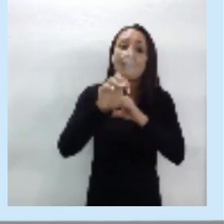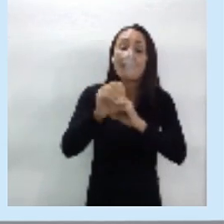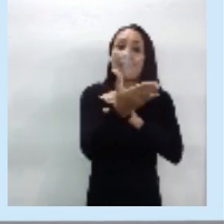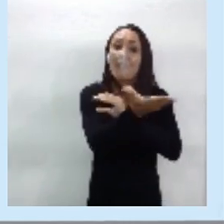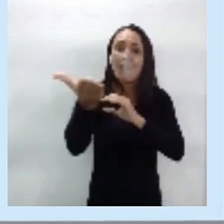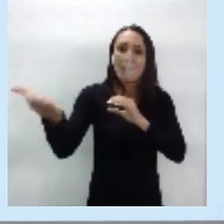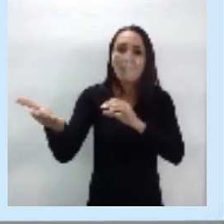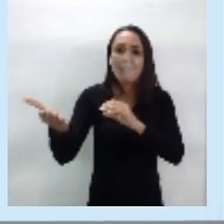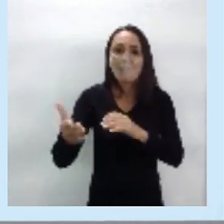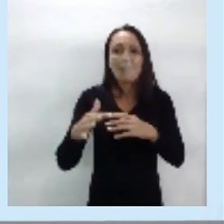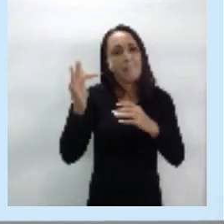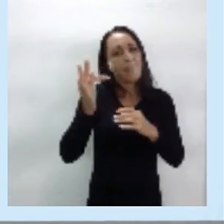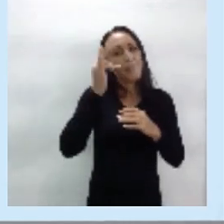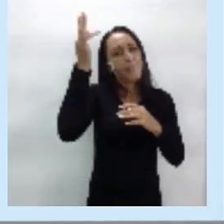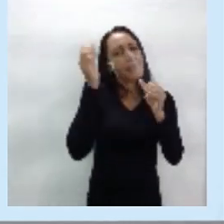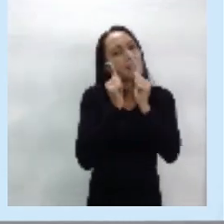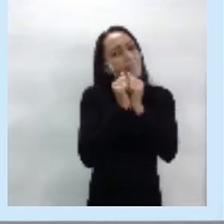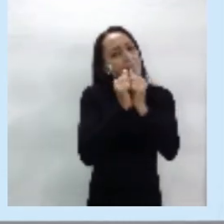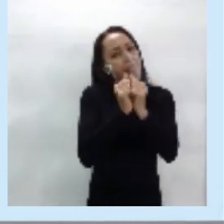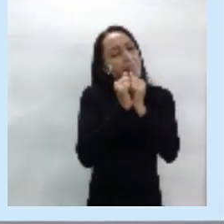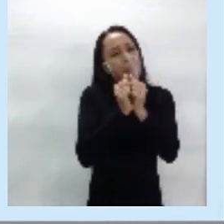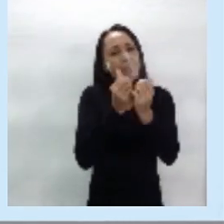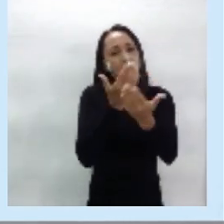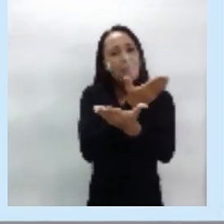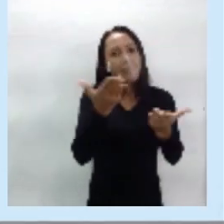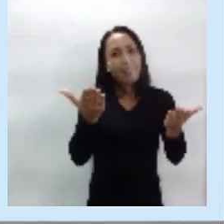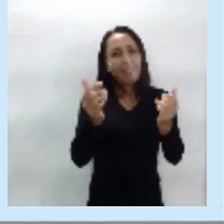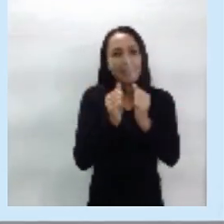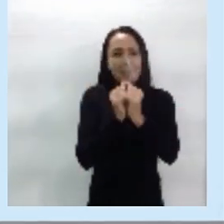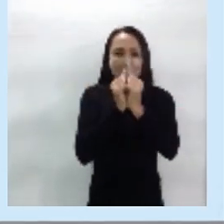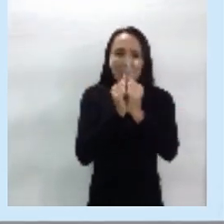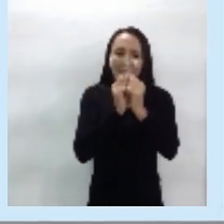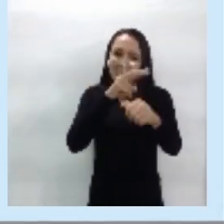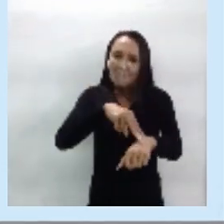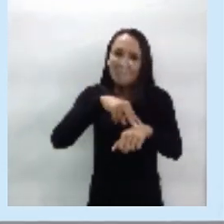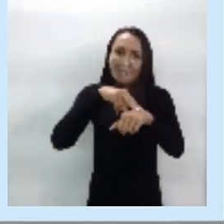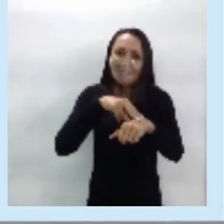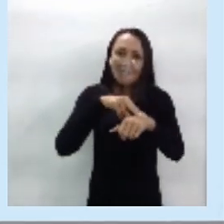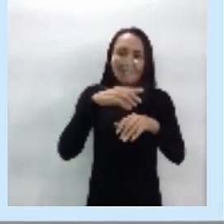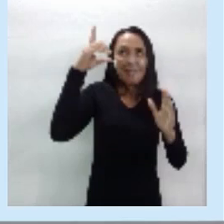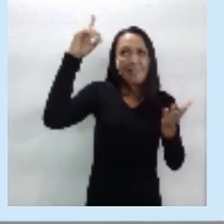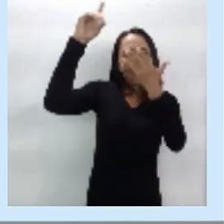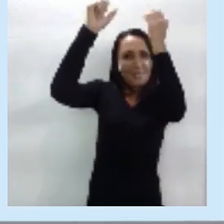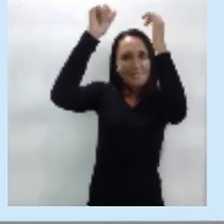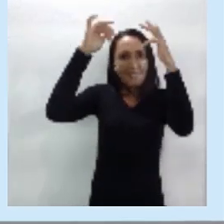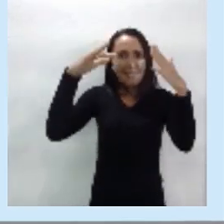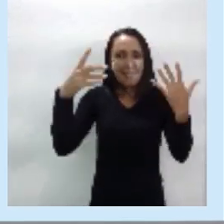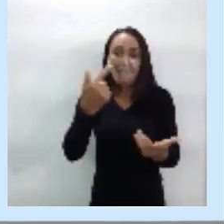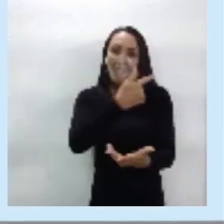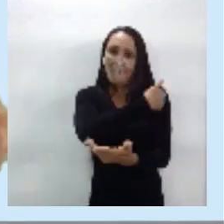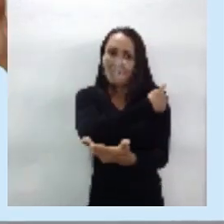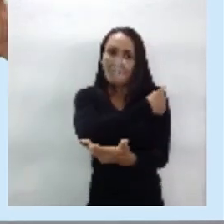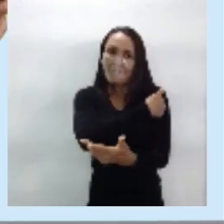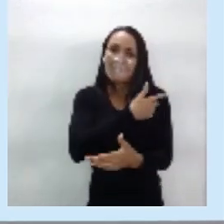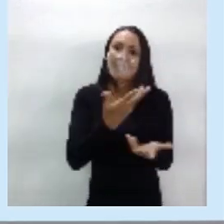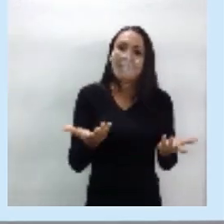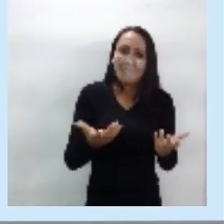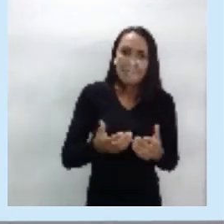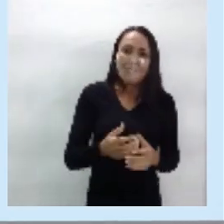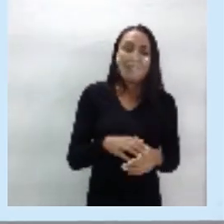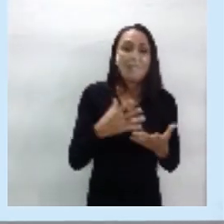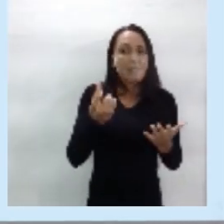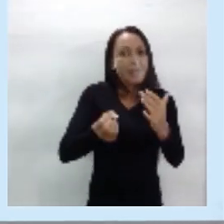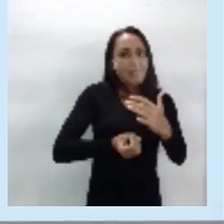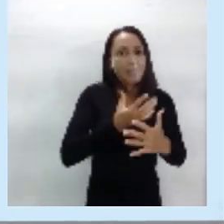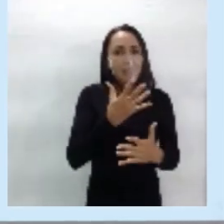a gente estaremos juntos aí, firme e forte. Se Deus quiser, a vacina está pronta em breve e finalmente venceremos